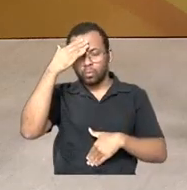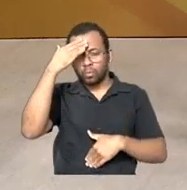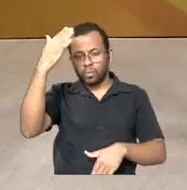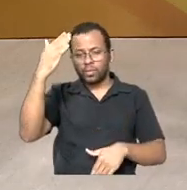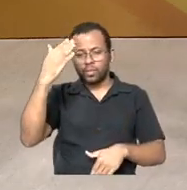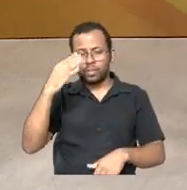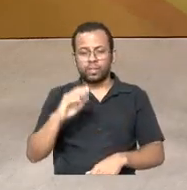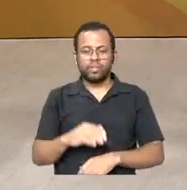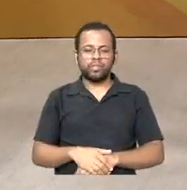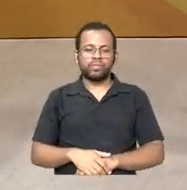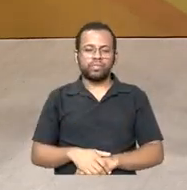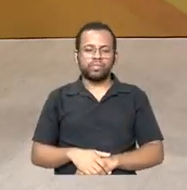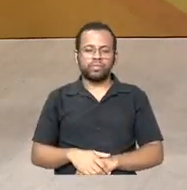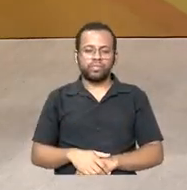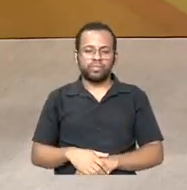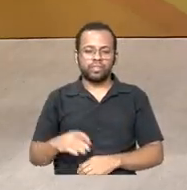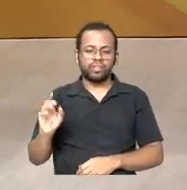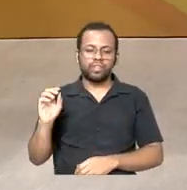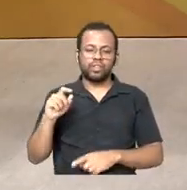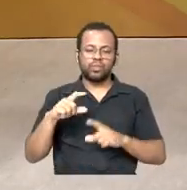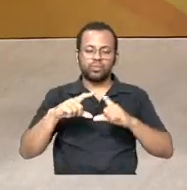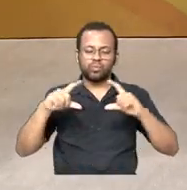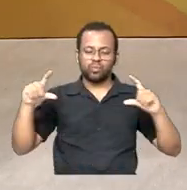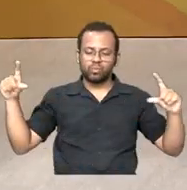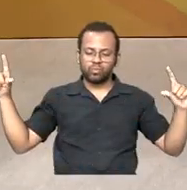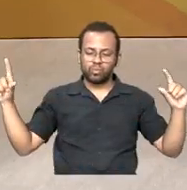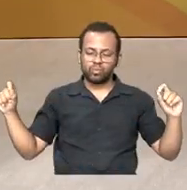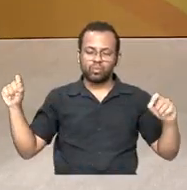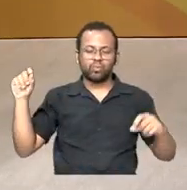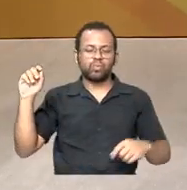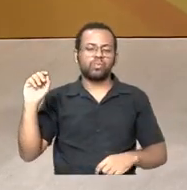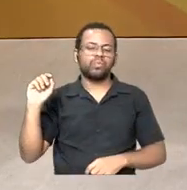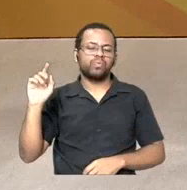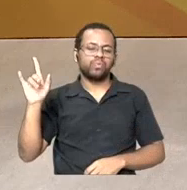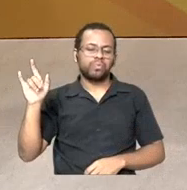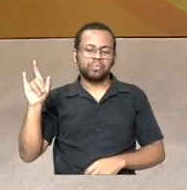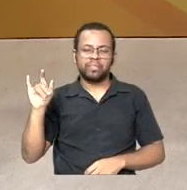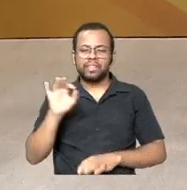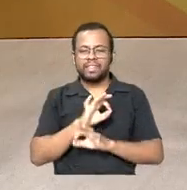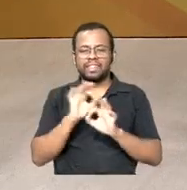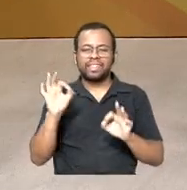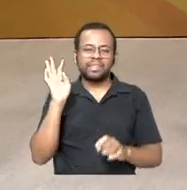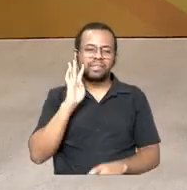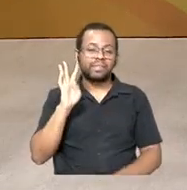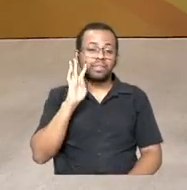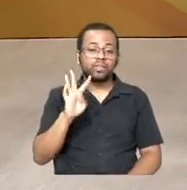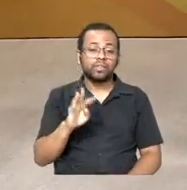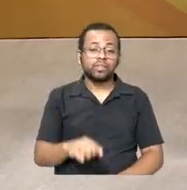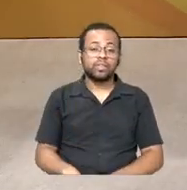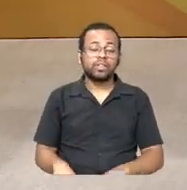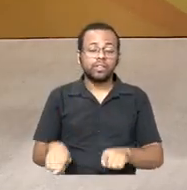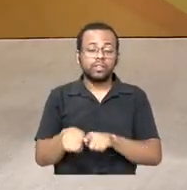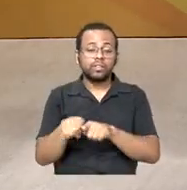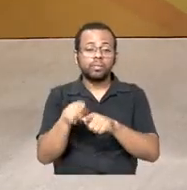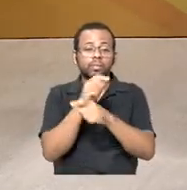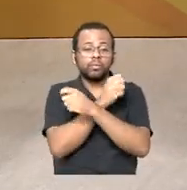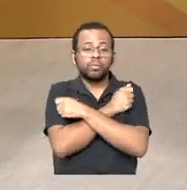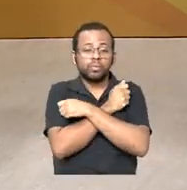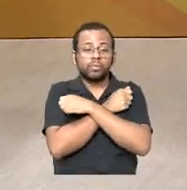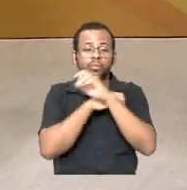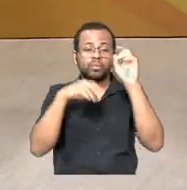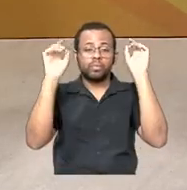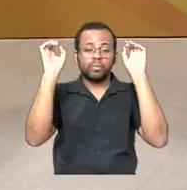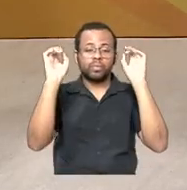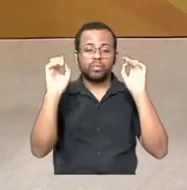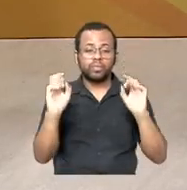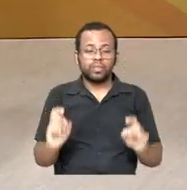da oficial linda Fashion muito bacana deixa a gente mandar também um abraço especial para